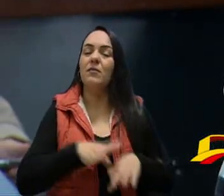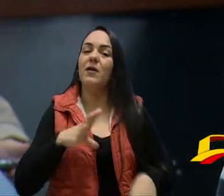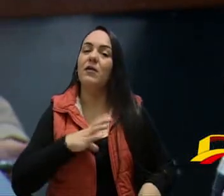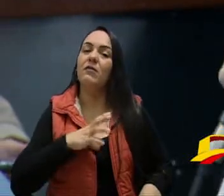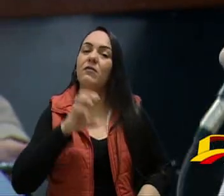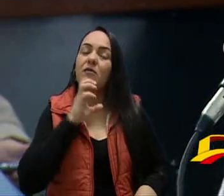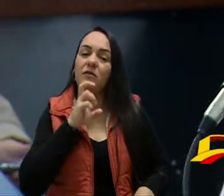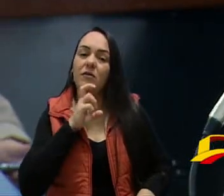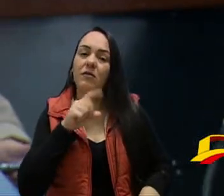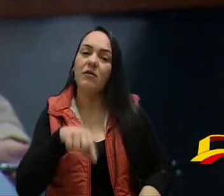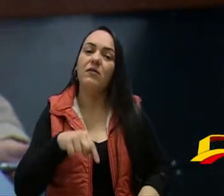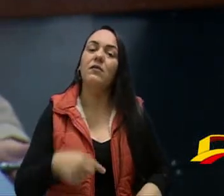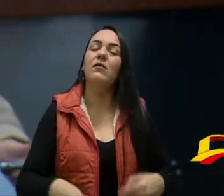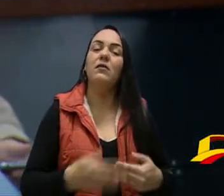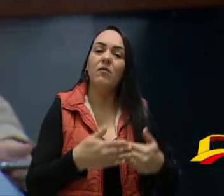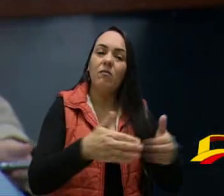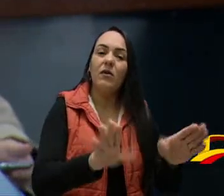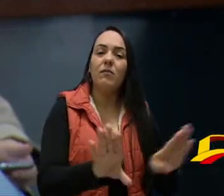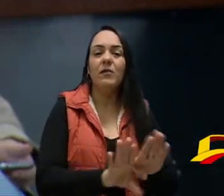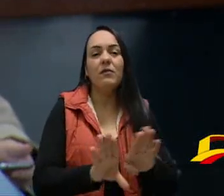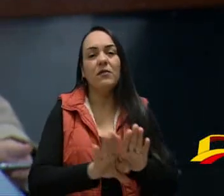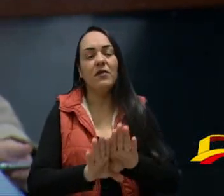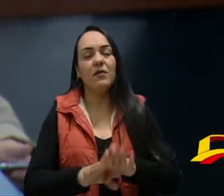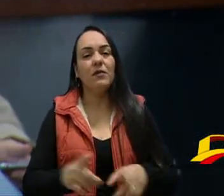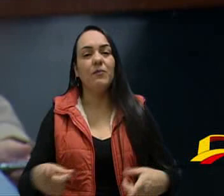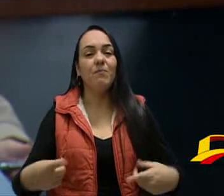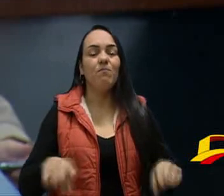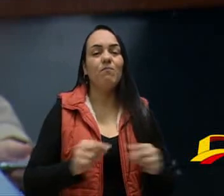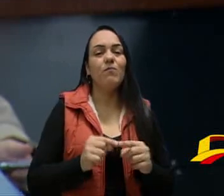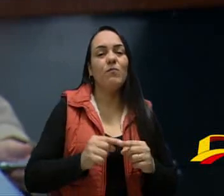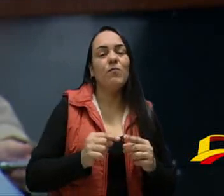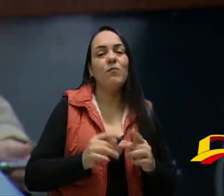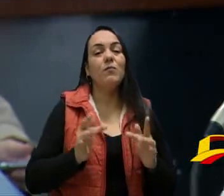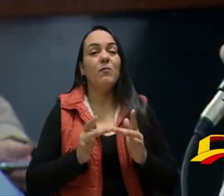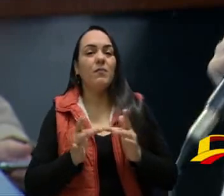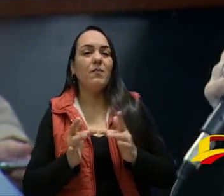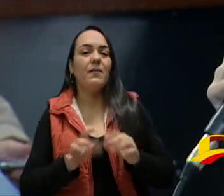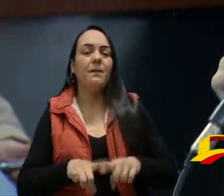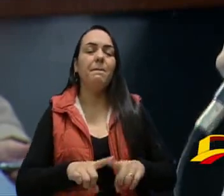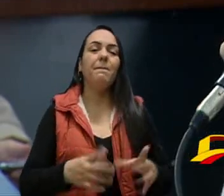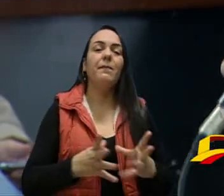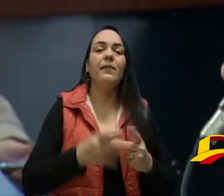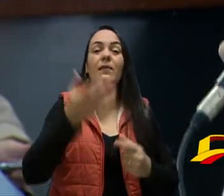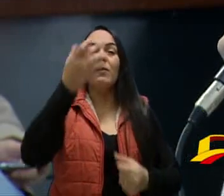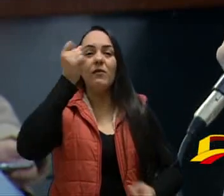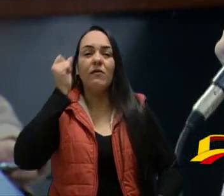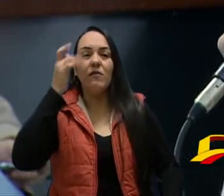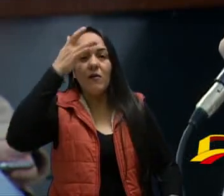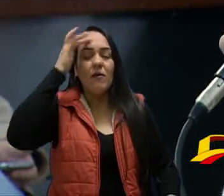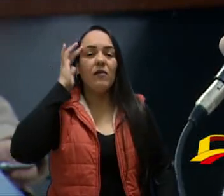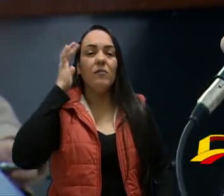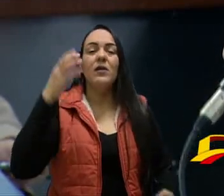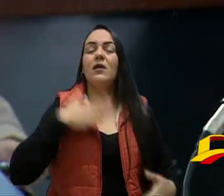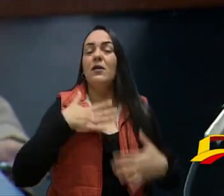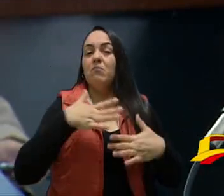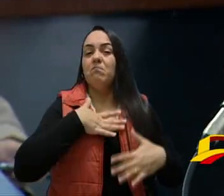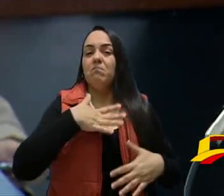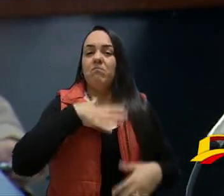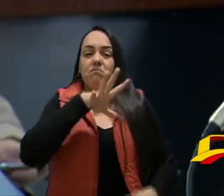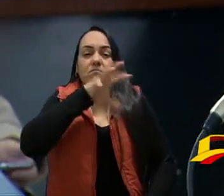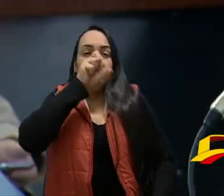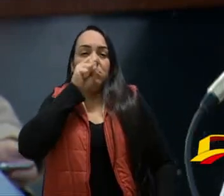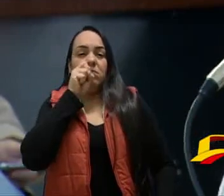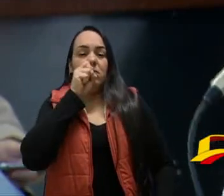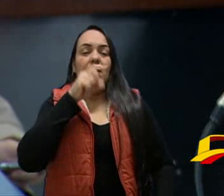algumas cidades que a gente tenta levar longamente na imprensa todos sim todo sintomático respiratório é